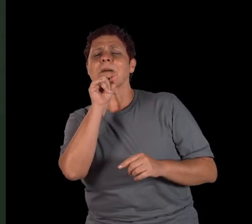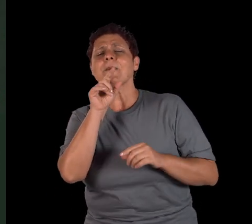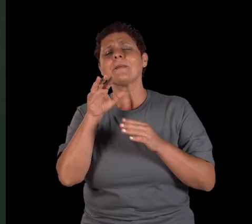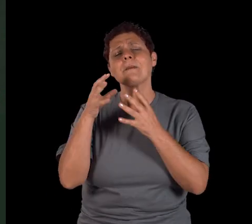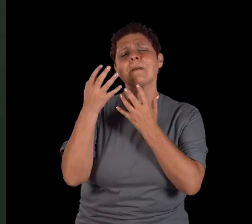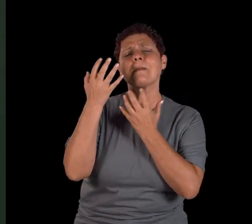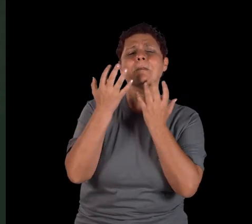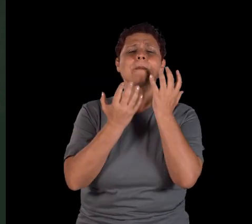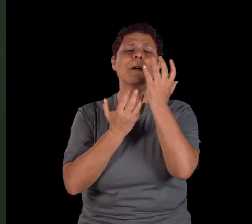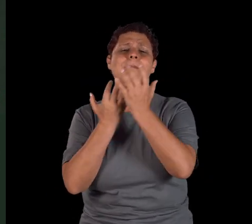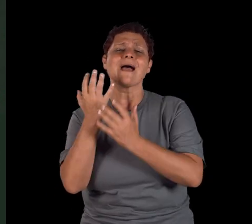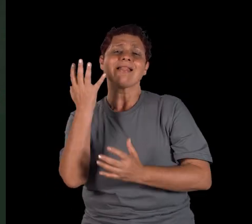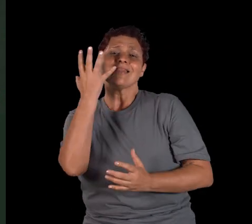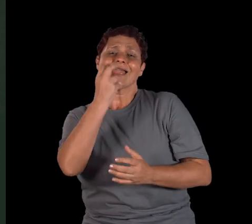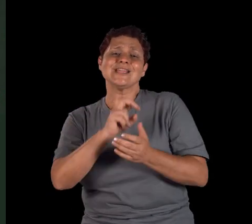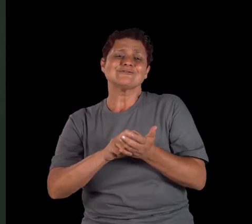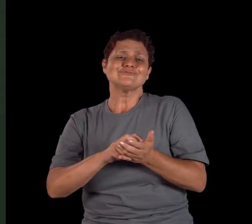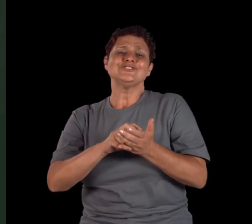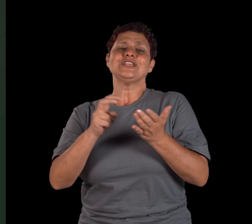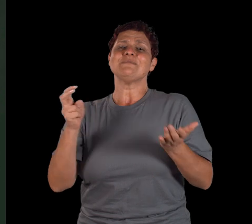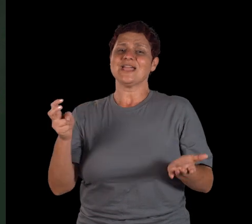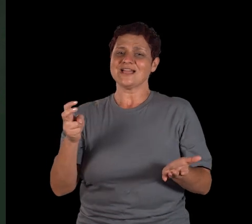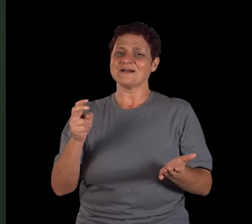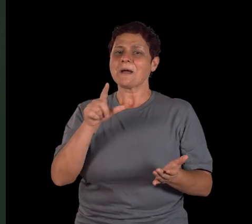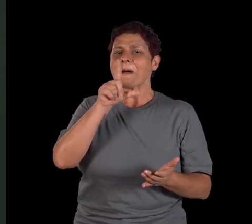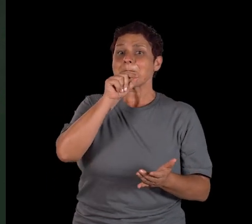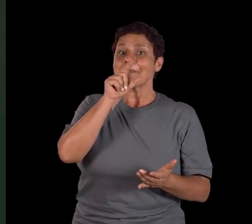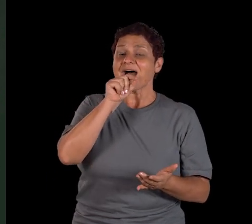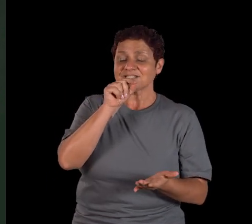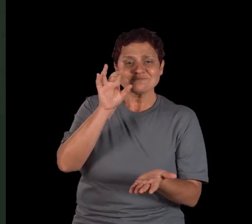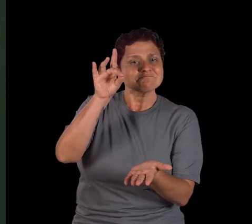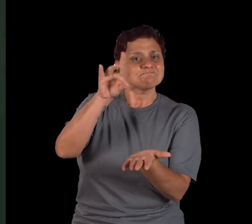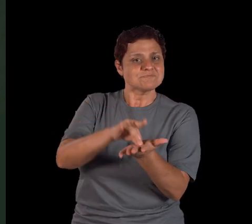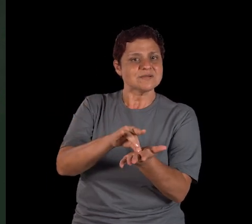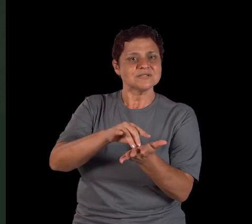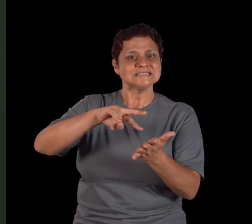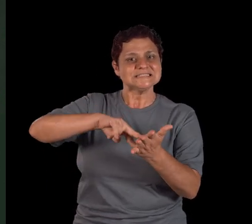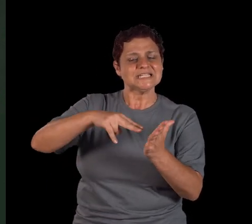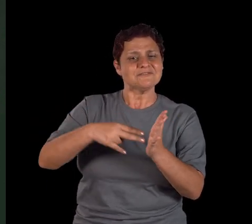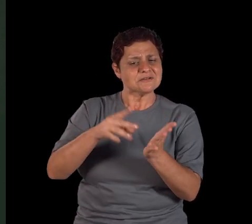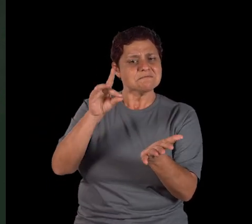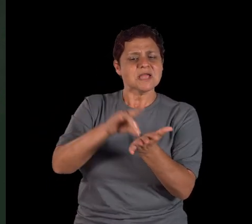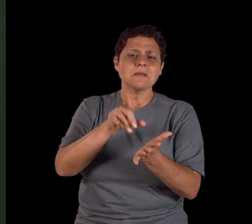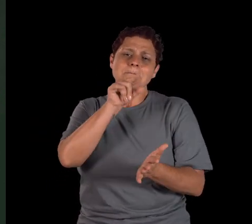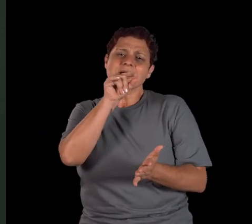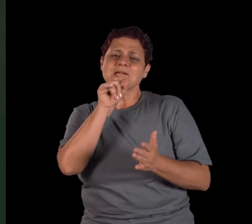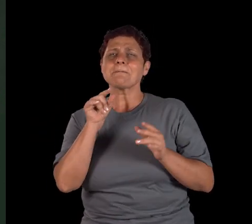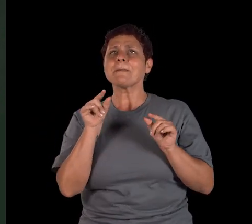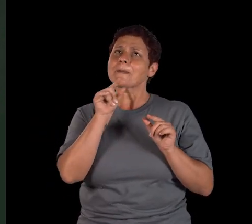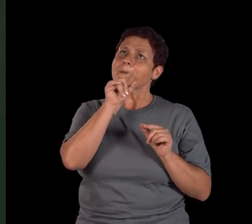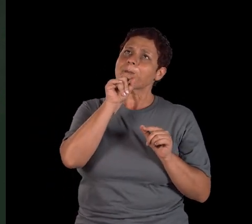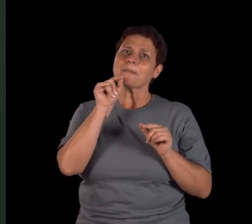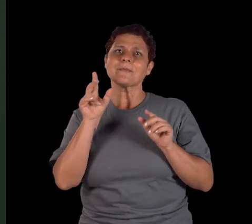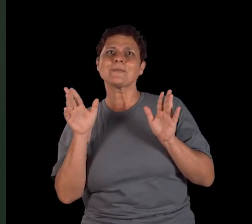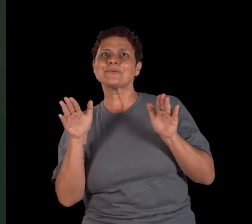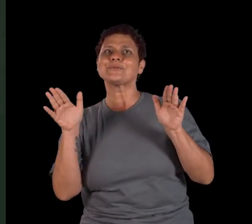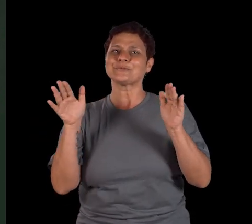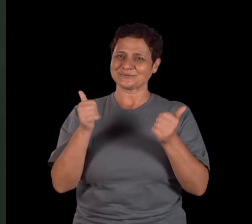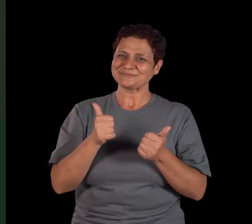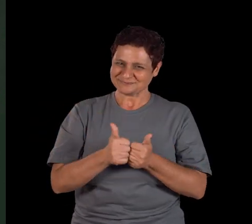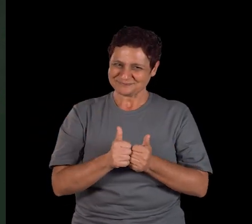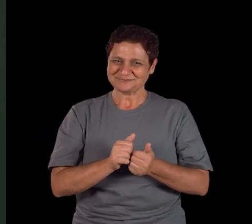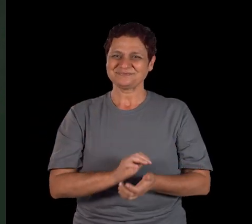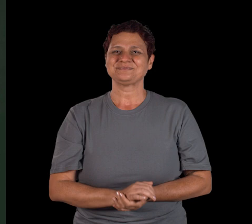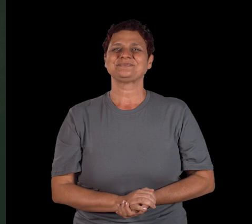esta manhã. Certo? Os pássaros cantaram, pássaros está no sentido literal, porque eu sei que os passarinhos cantam. Piu, piu, piu, piu, piu.